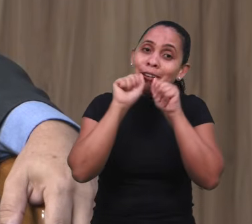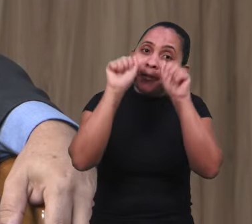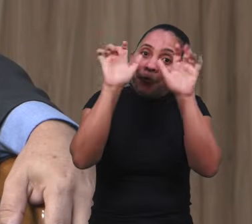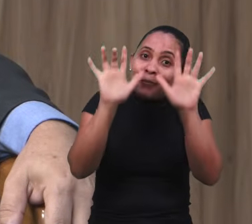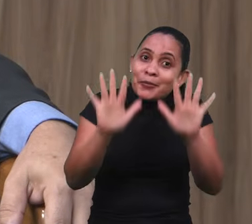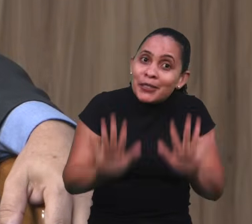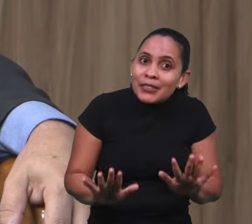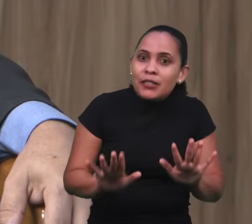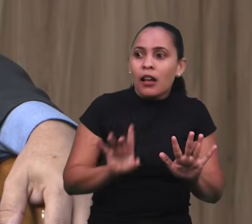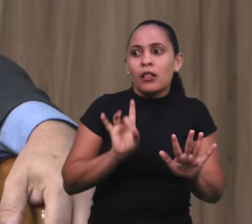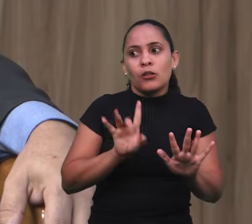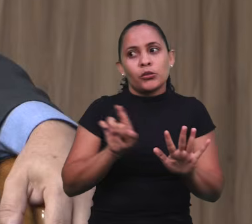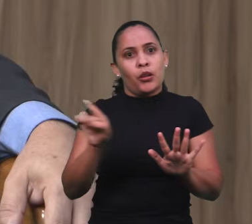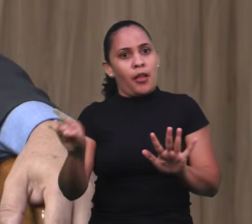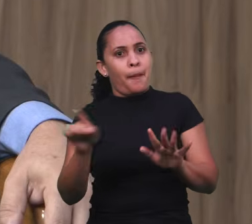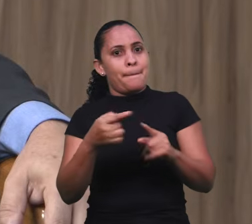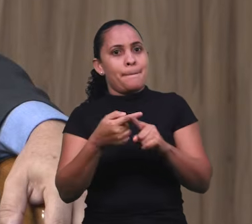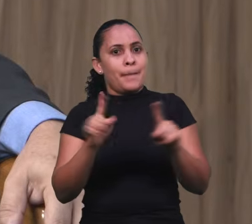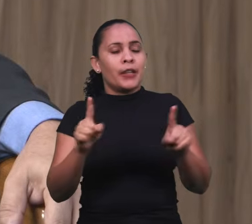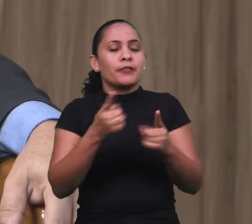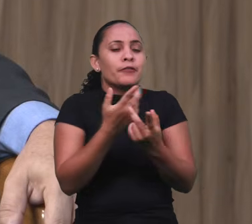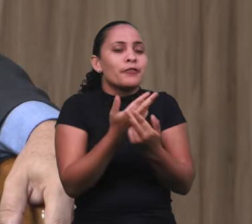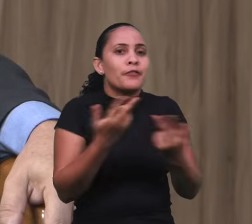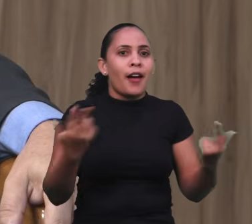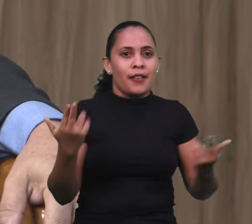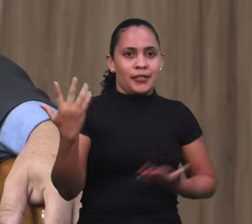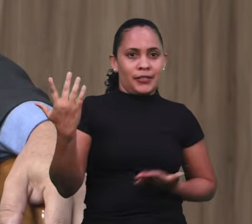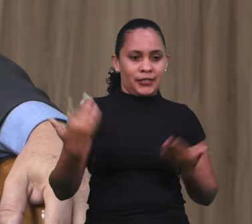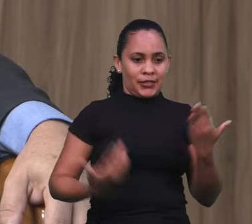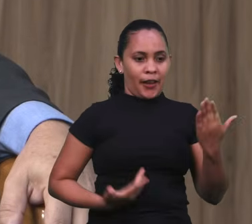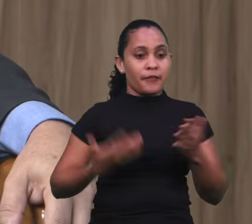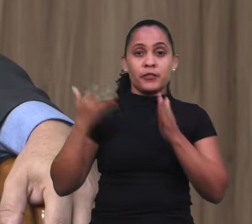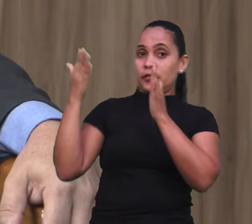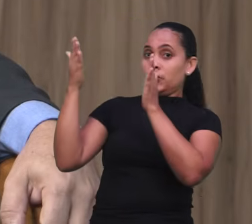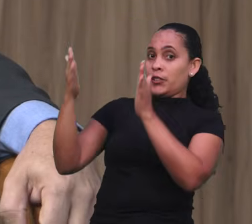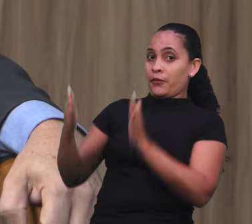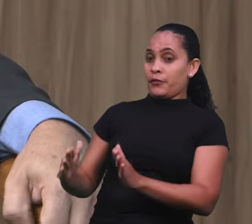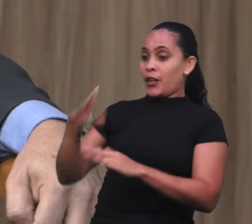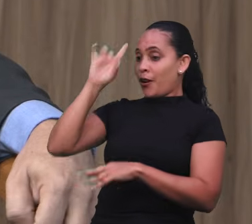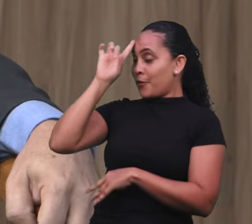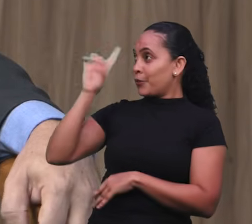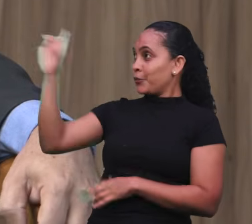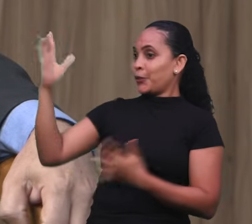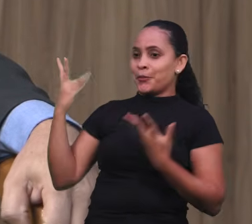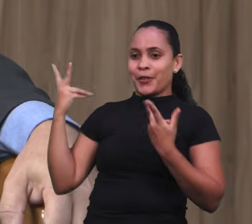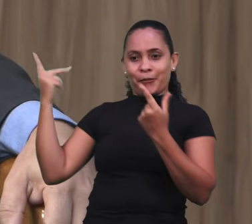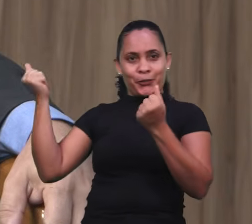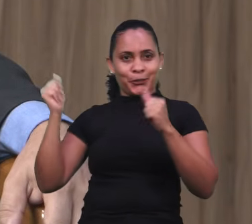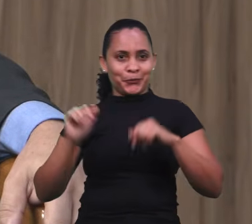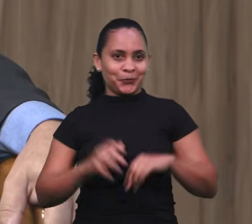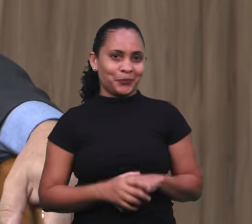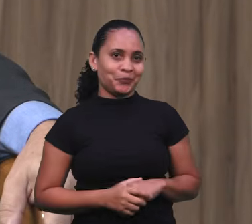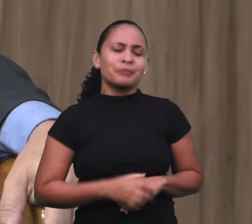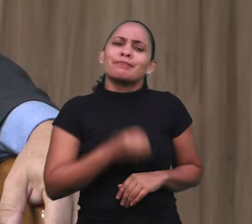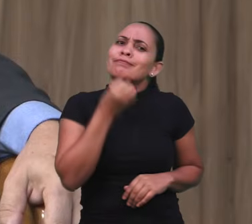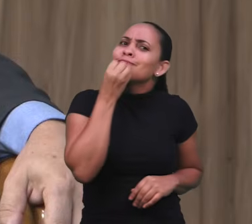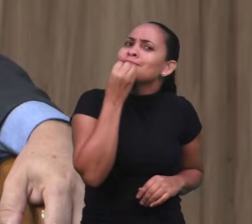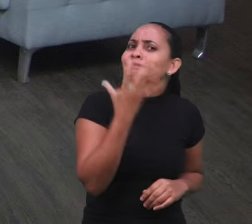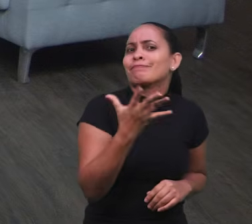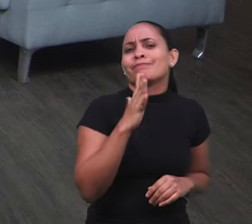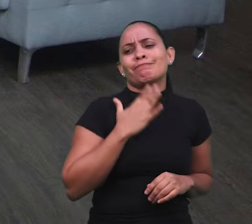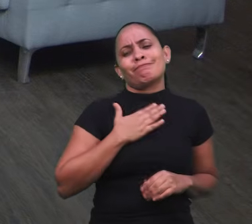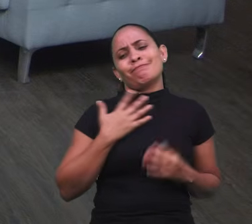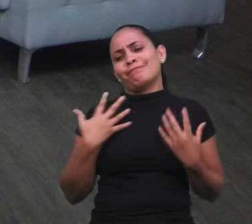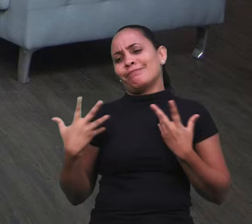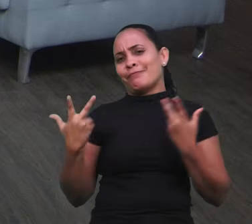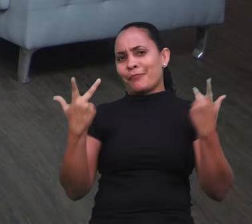continue abençoando não só ela, mas todas as nossas irmãs que são fiéis a este Deus maravilhoso.